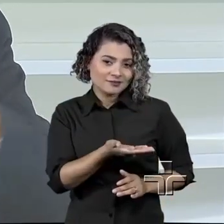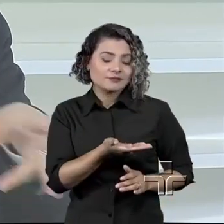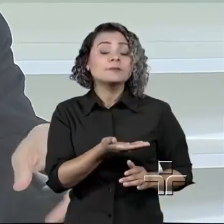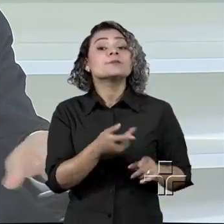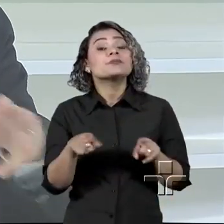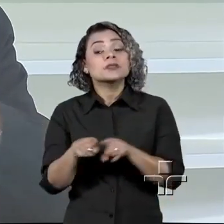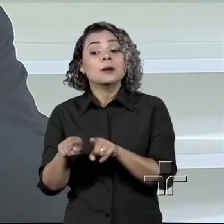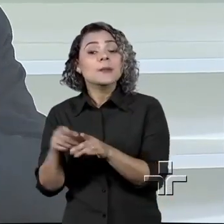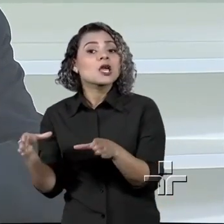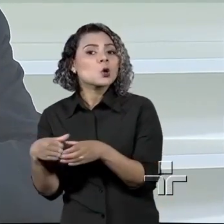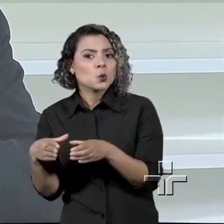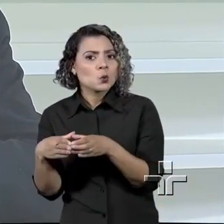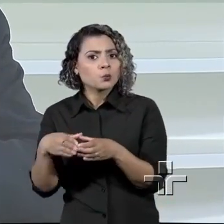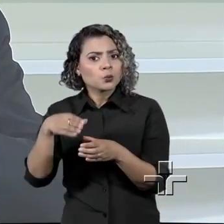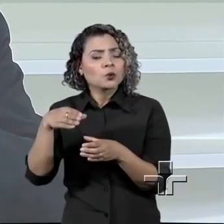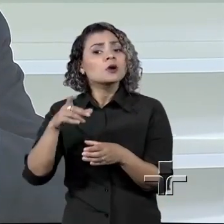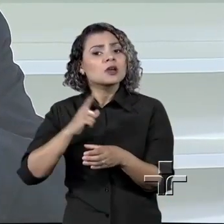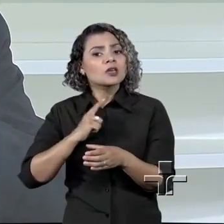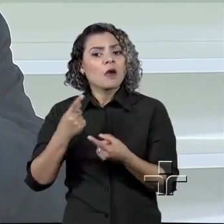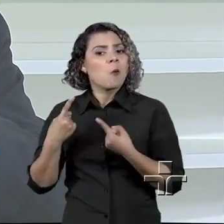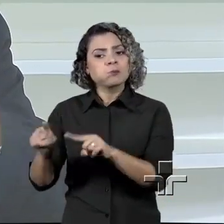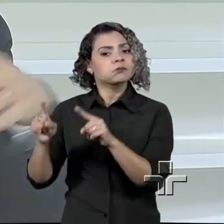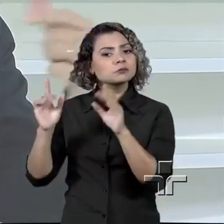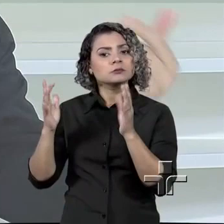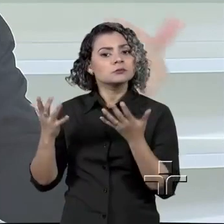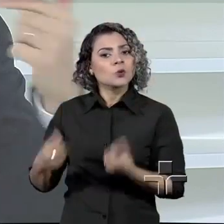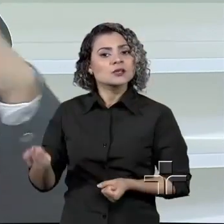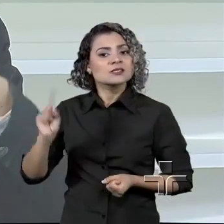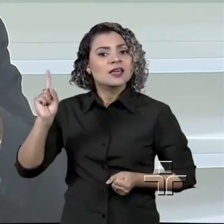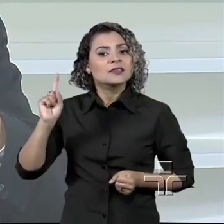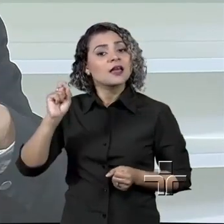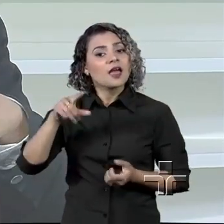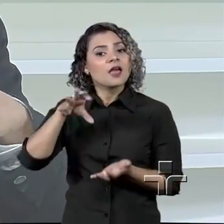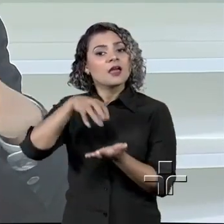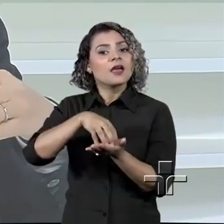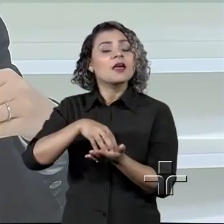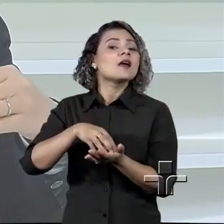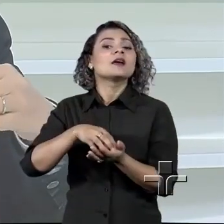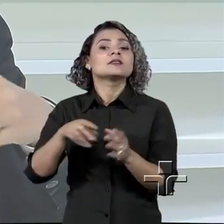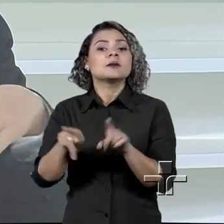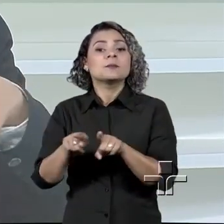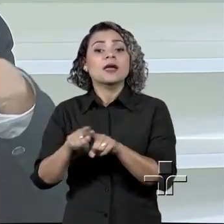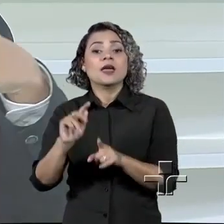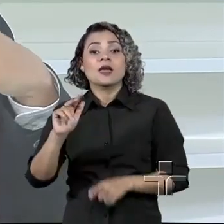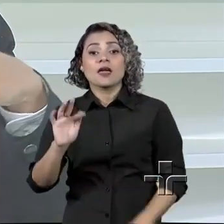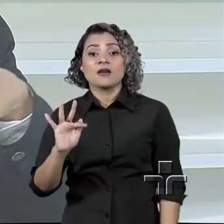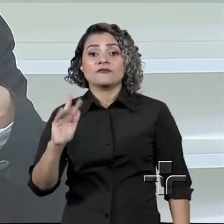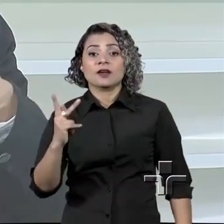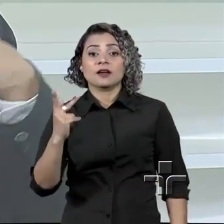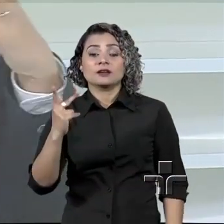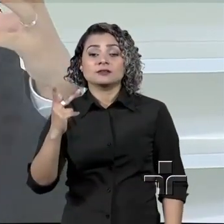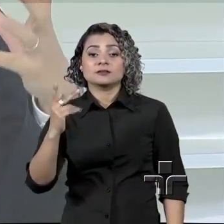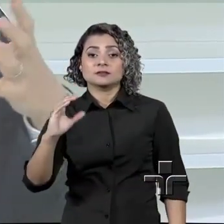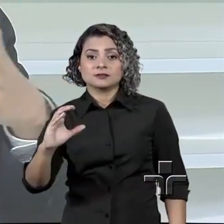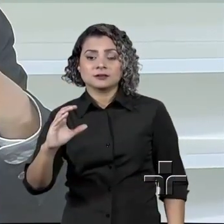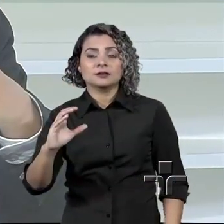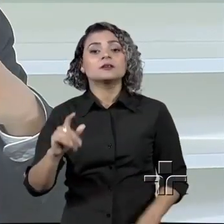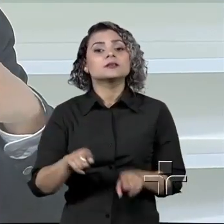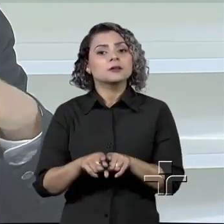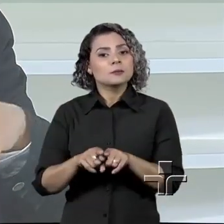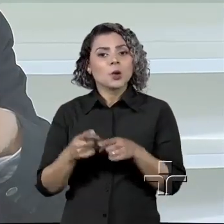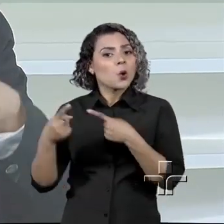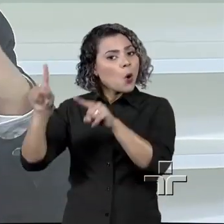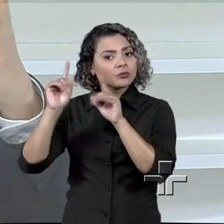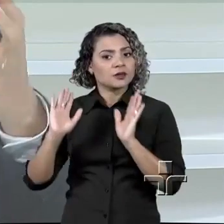uma turma que é bem mais crítica ao Bolsonaro, que é uma turma lá do Instituto Fernando Henrique, que inclusive eles falam que vão ser o centro